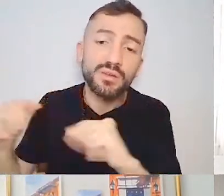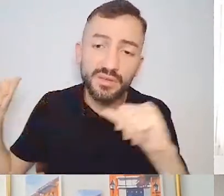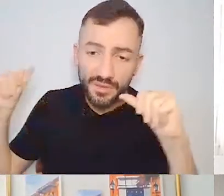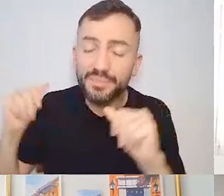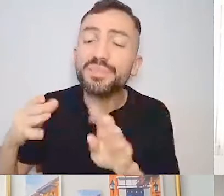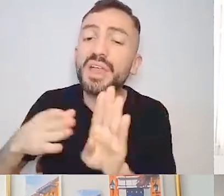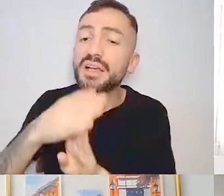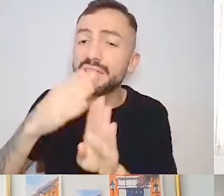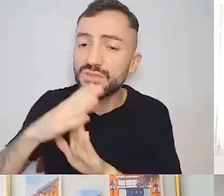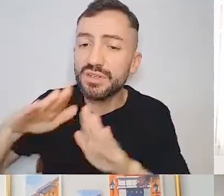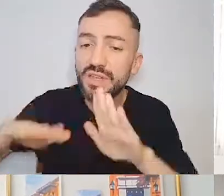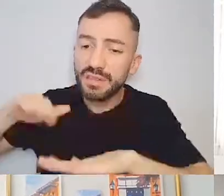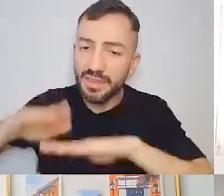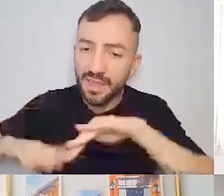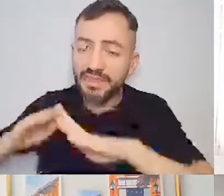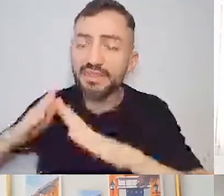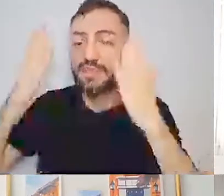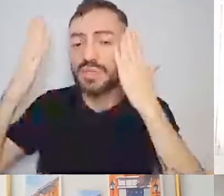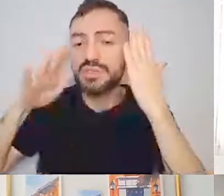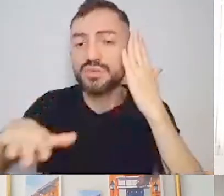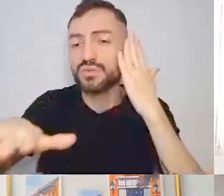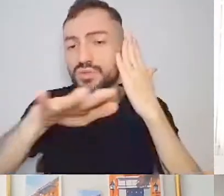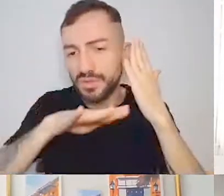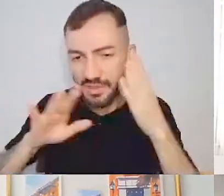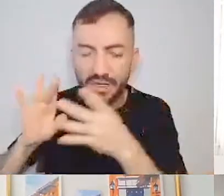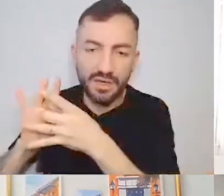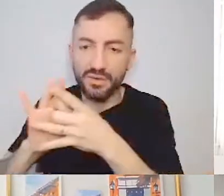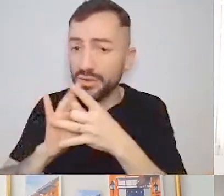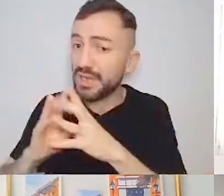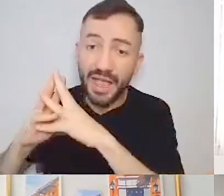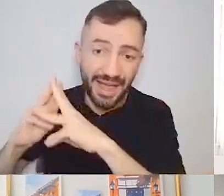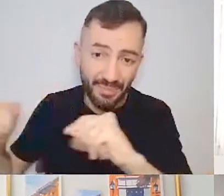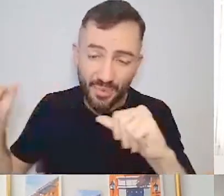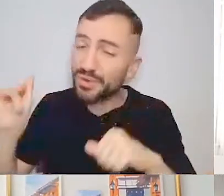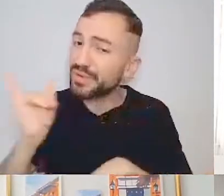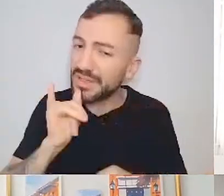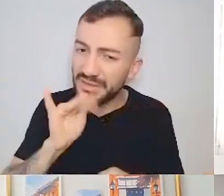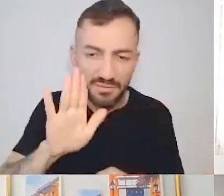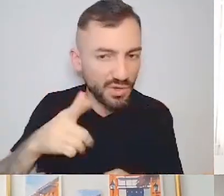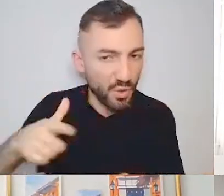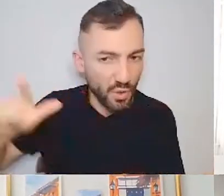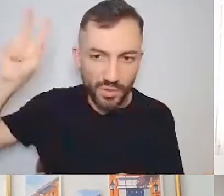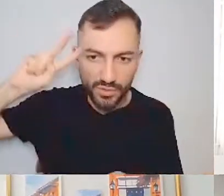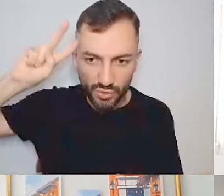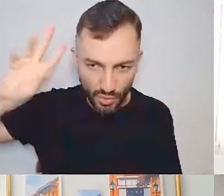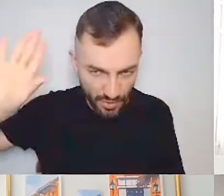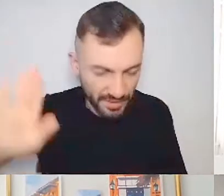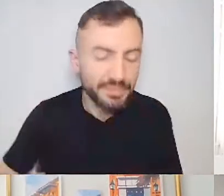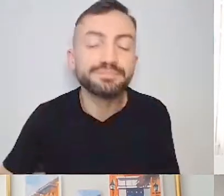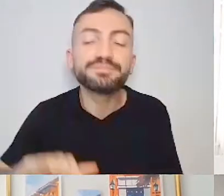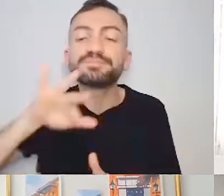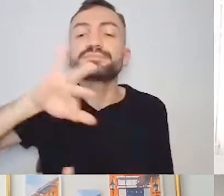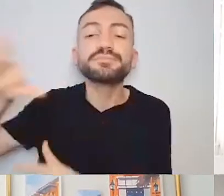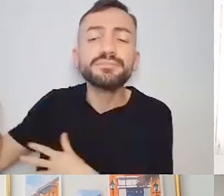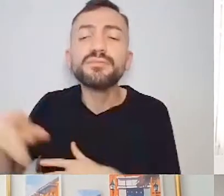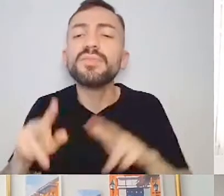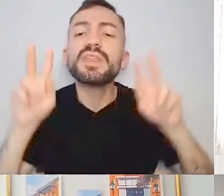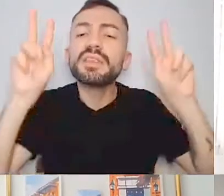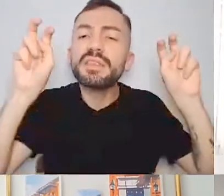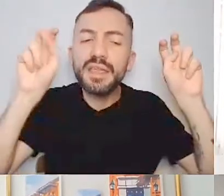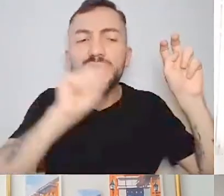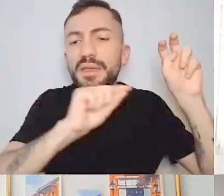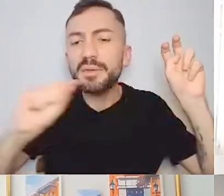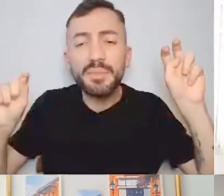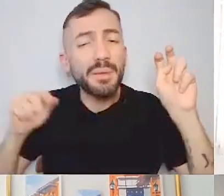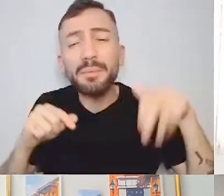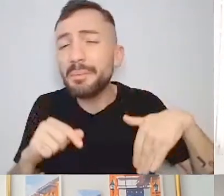Assessoria Técnica Psicossocial, mas essa é outra história. E, dentre as possibilidades de tema, chamou a atenção esse ser o